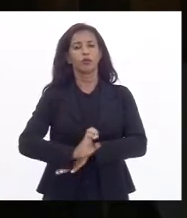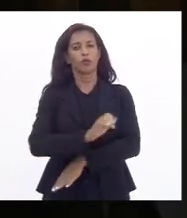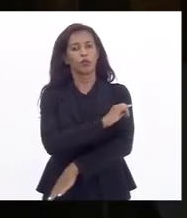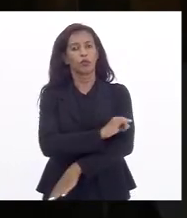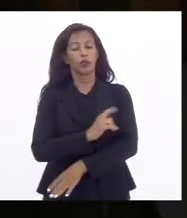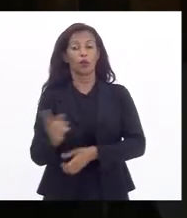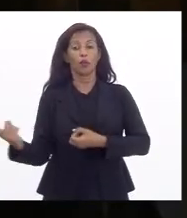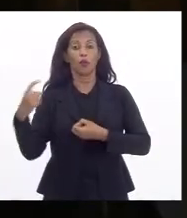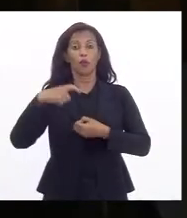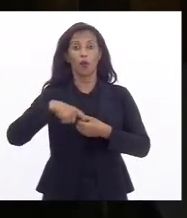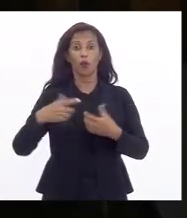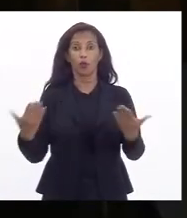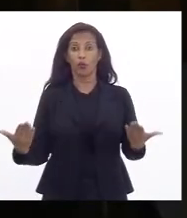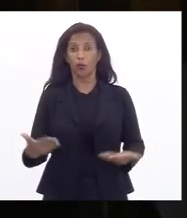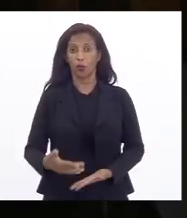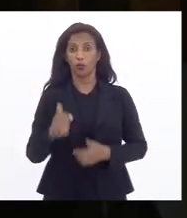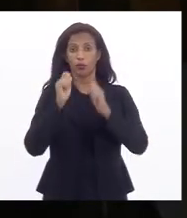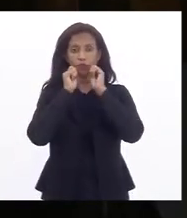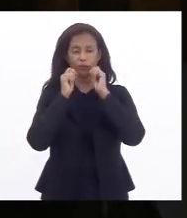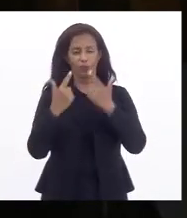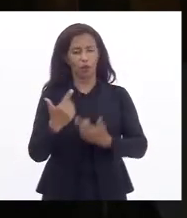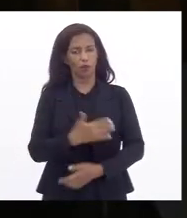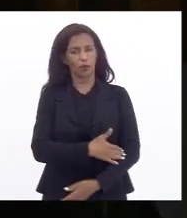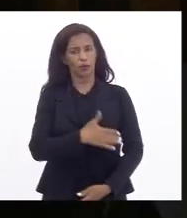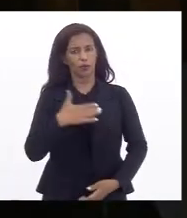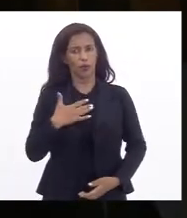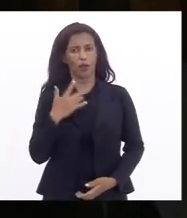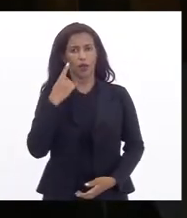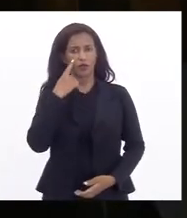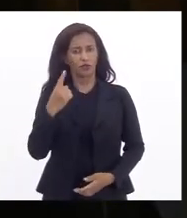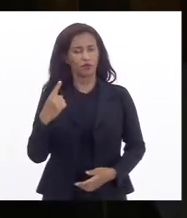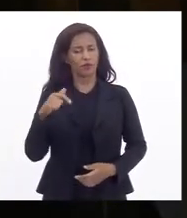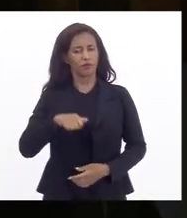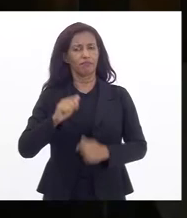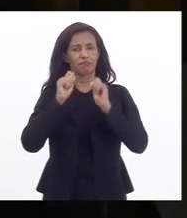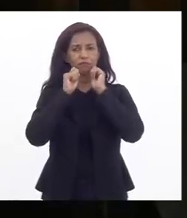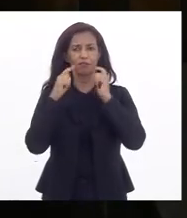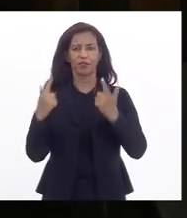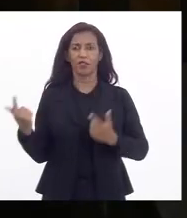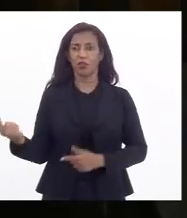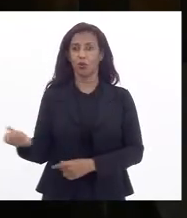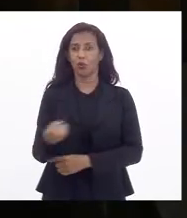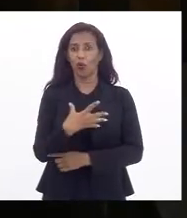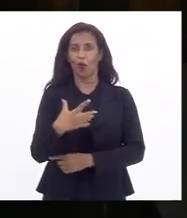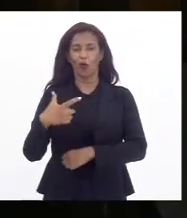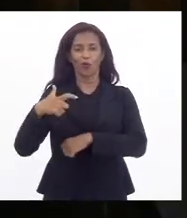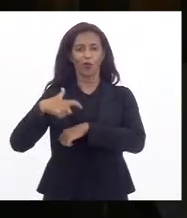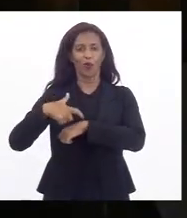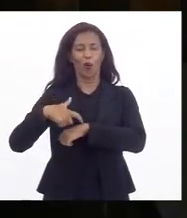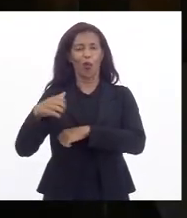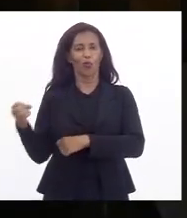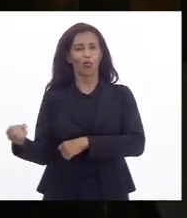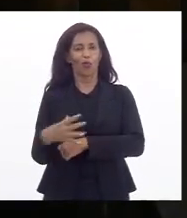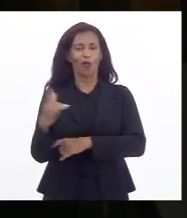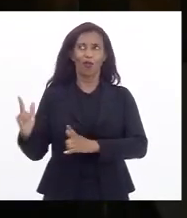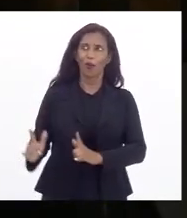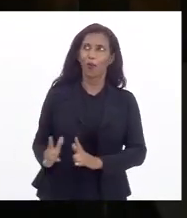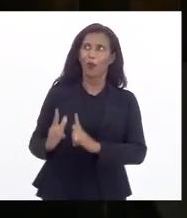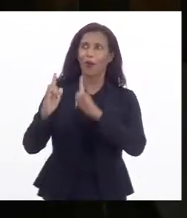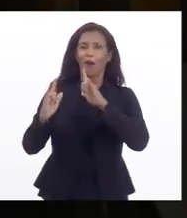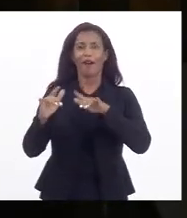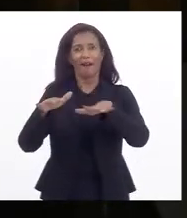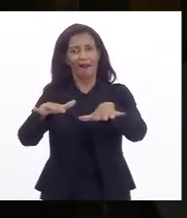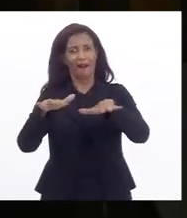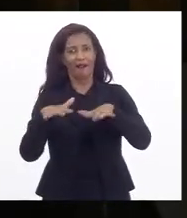Janeiro Então hoje eu volto para essa casa muito honrado de ver essa casa nesse novo momento a nova alerj com esse novo